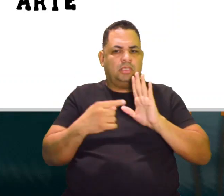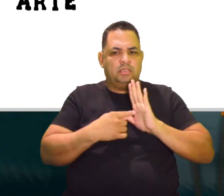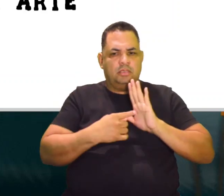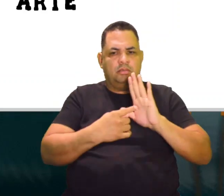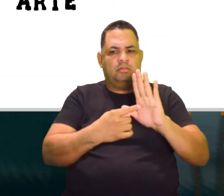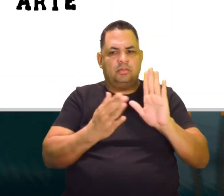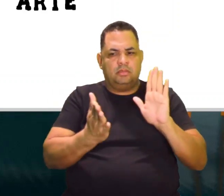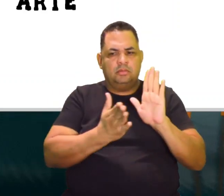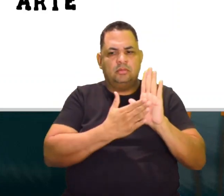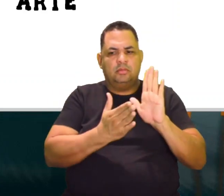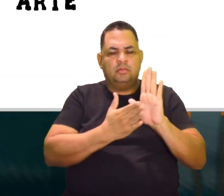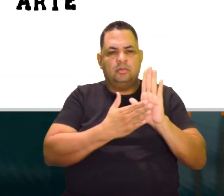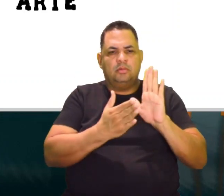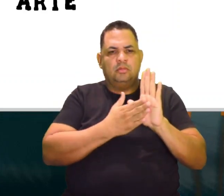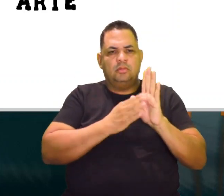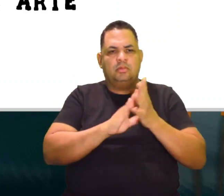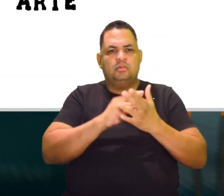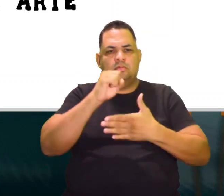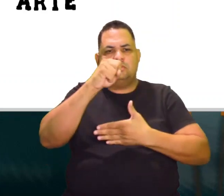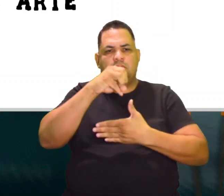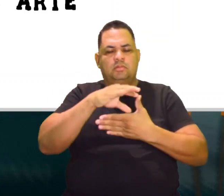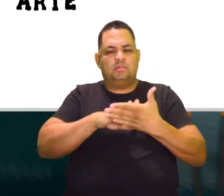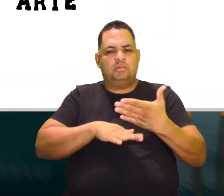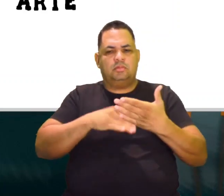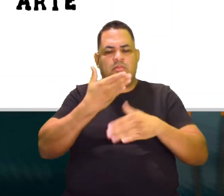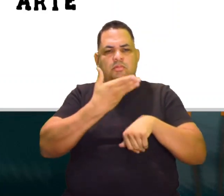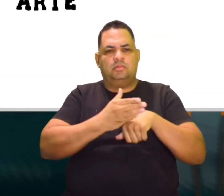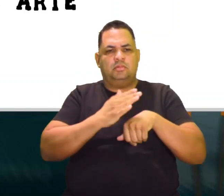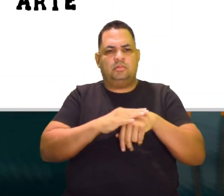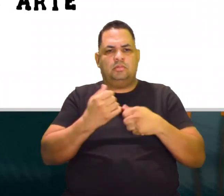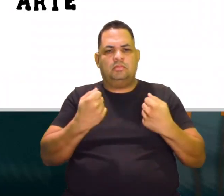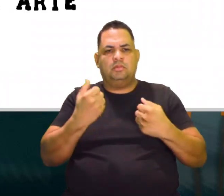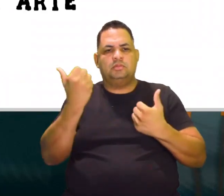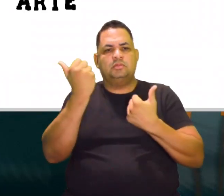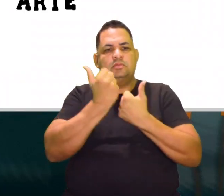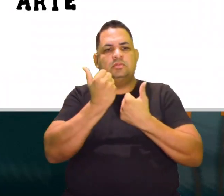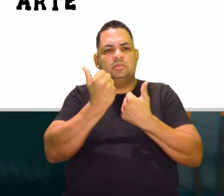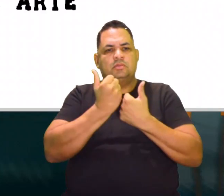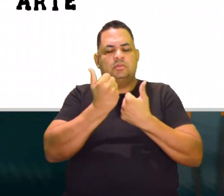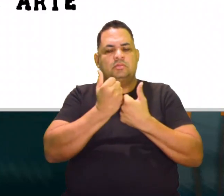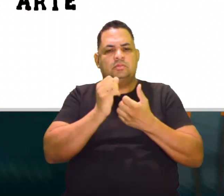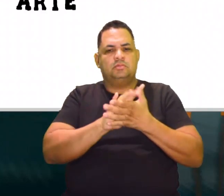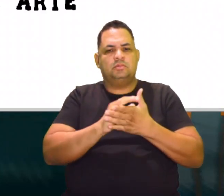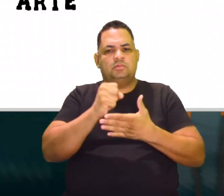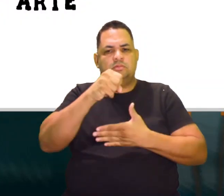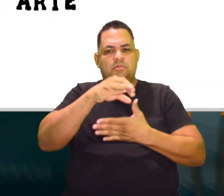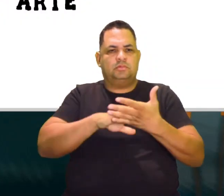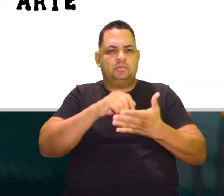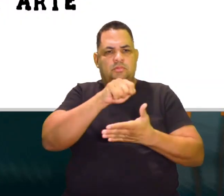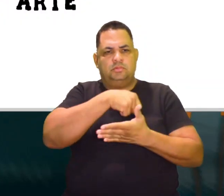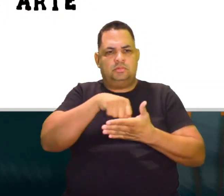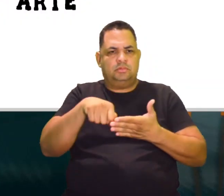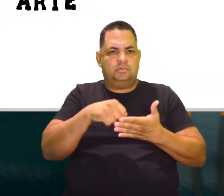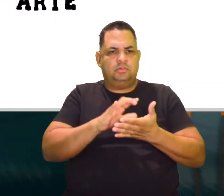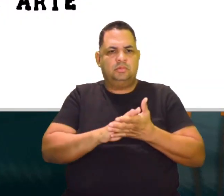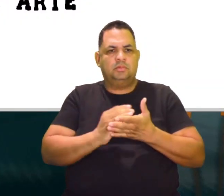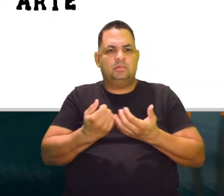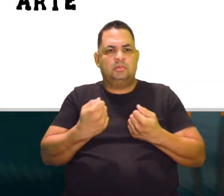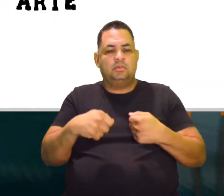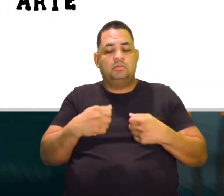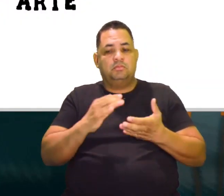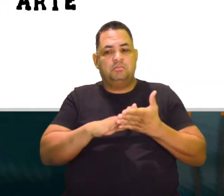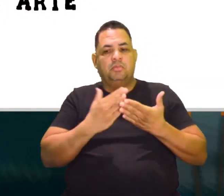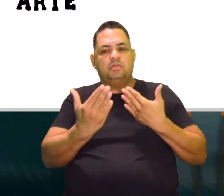proposta de uma atividade prática que pode ser substituída pelas atividades escritas. Professor presencial, você pode negociar aí com